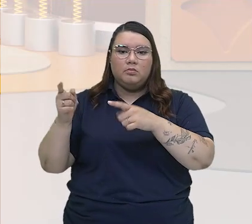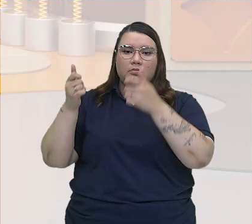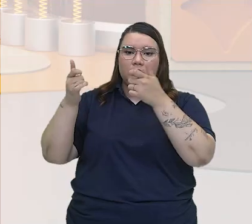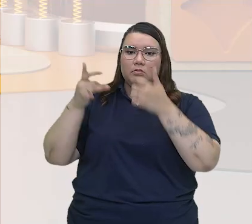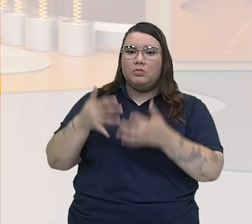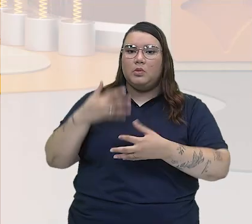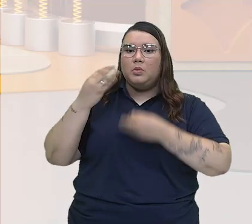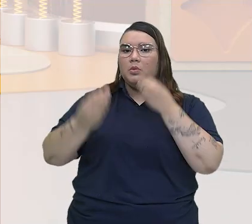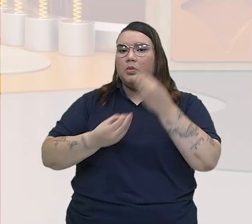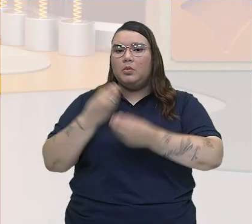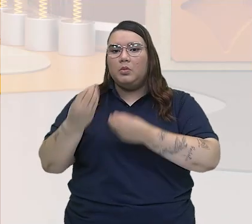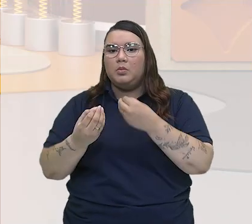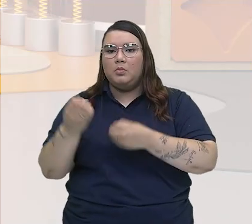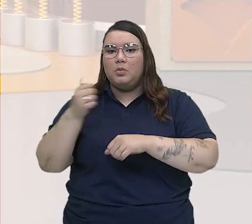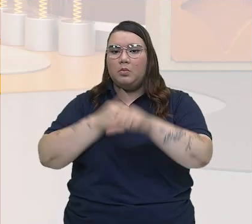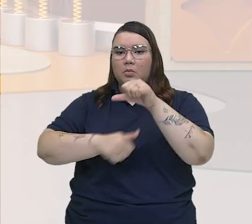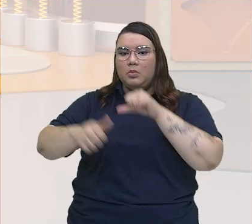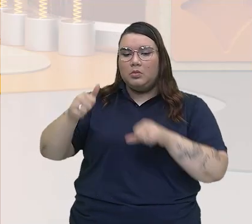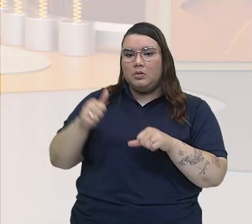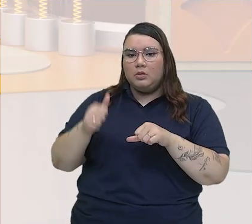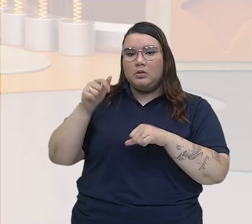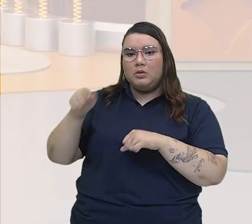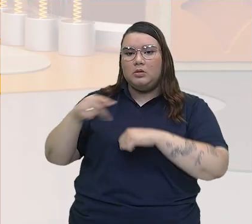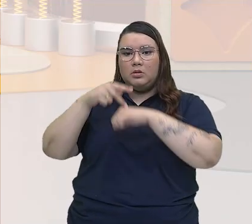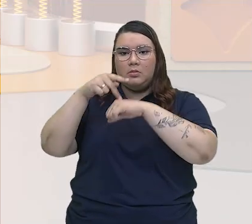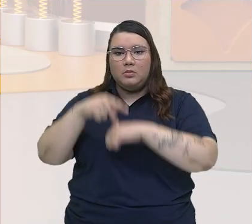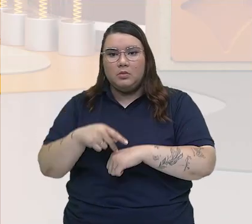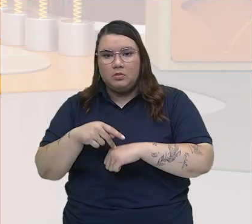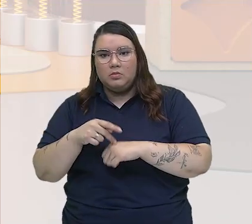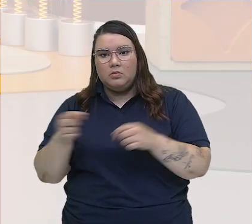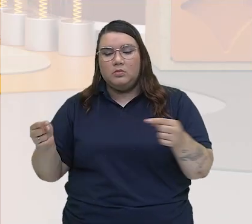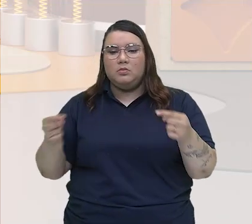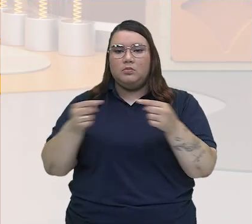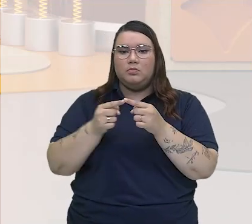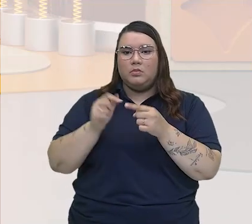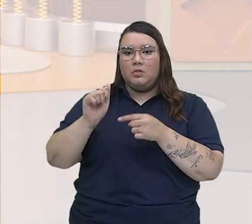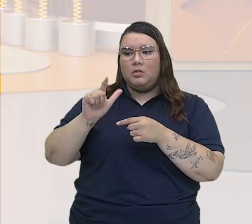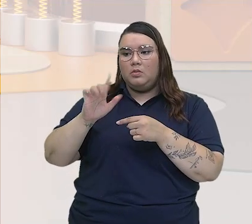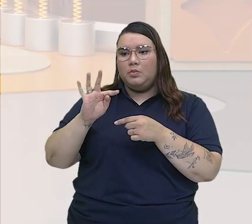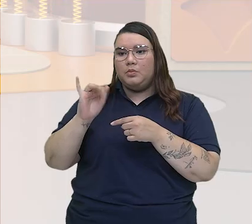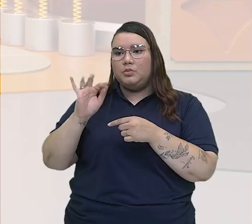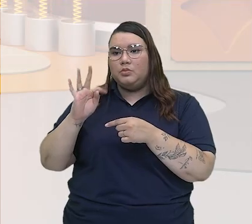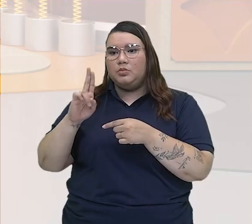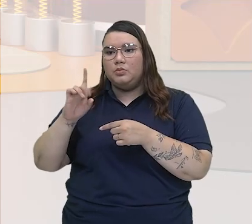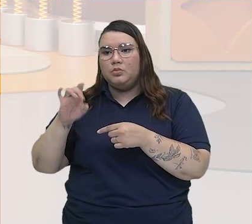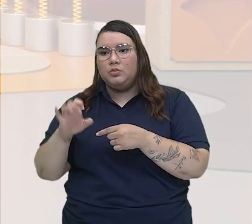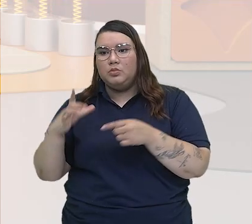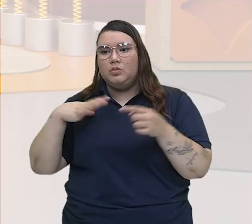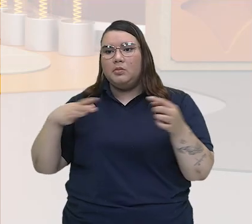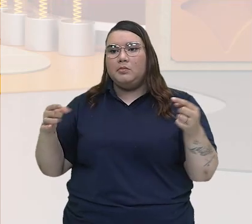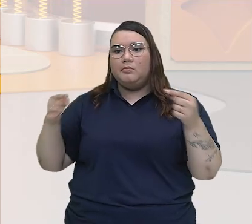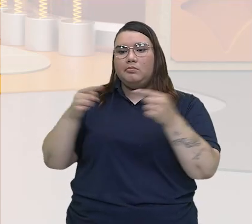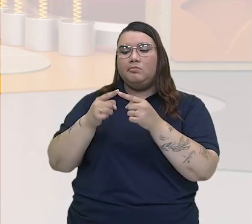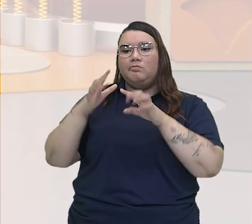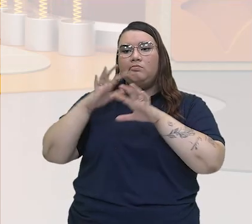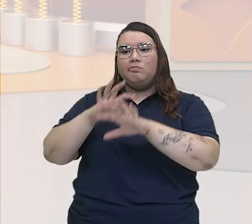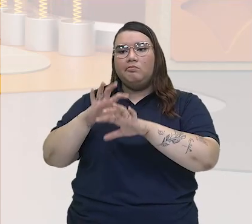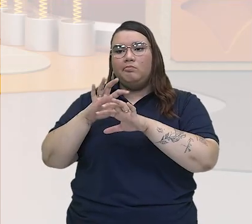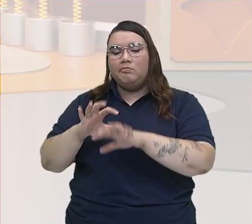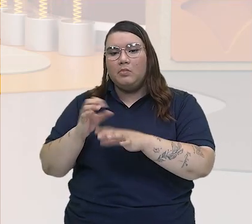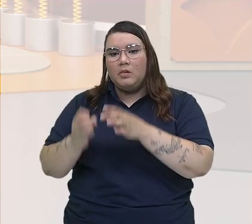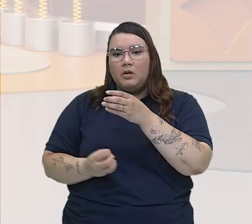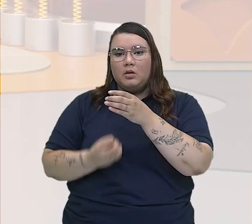de que maneira a mudança na pressão atmosférica com altitude afeta as condições meteorológicas e